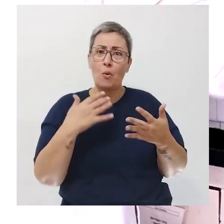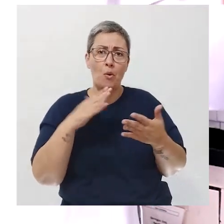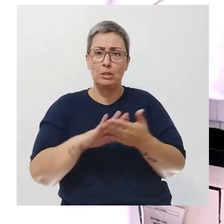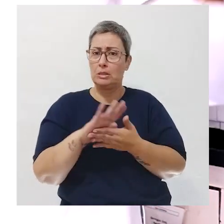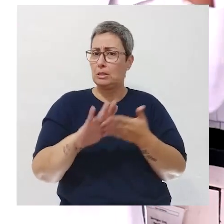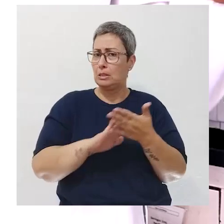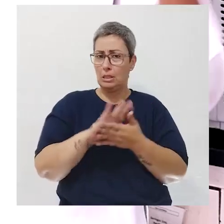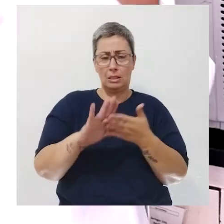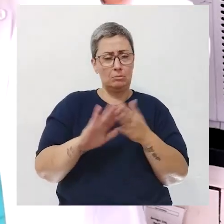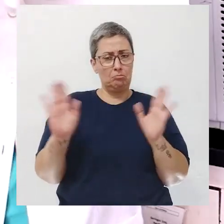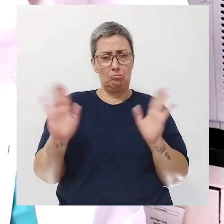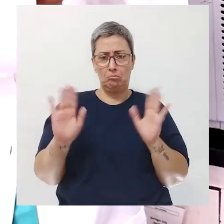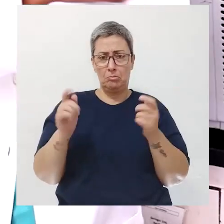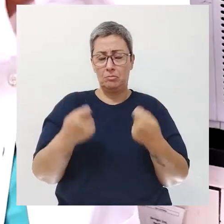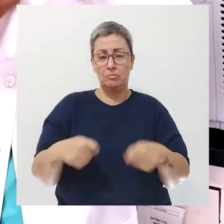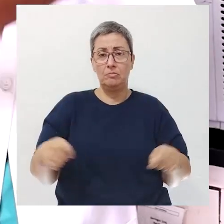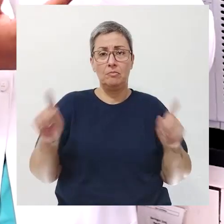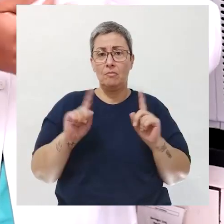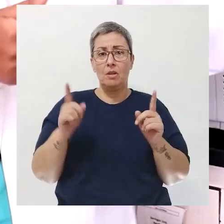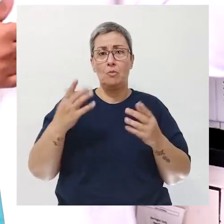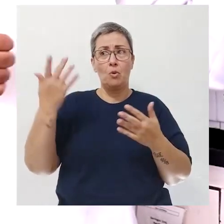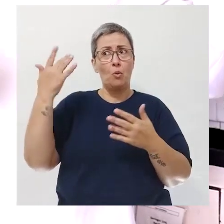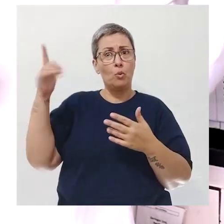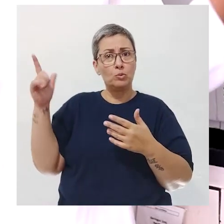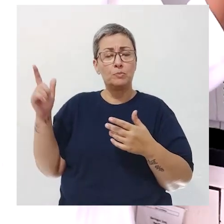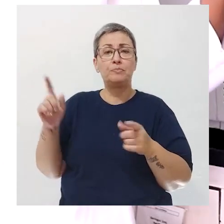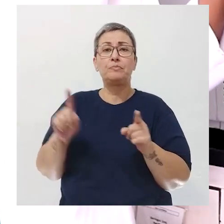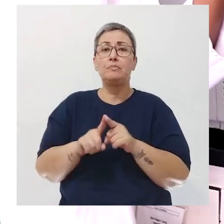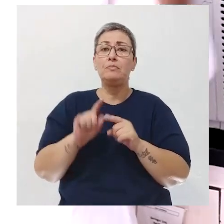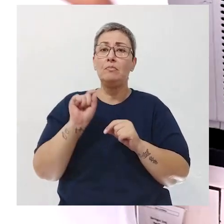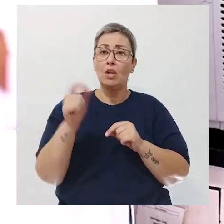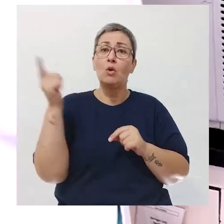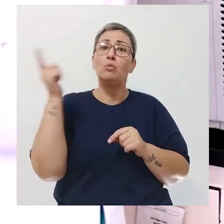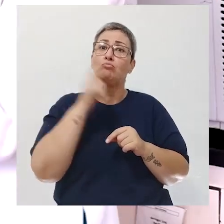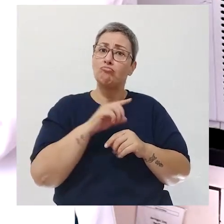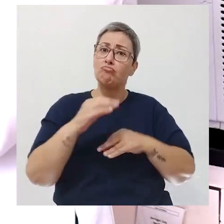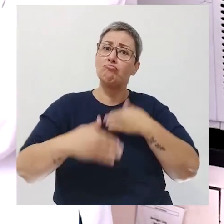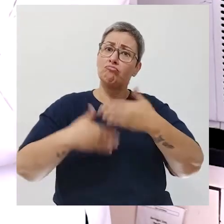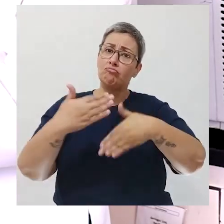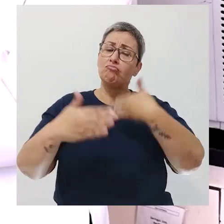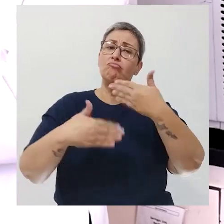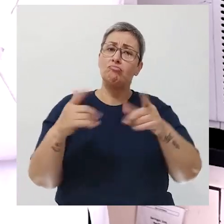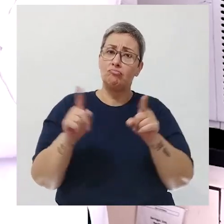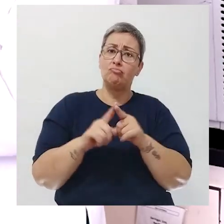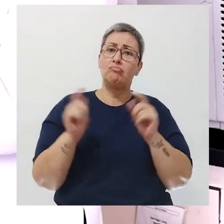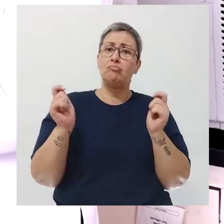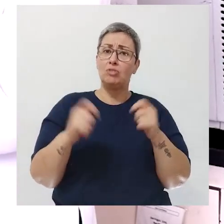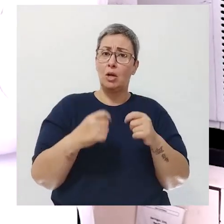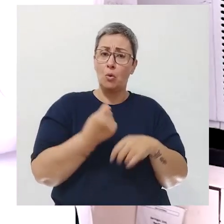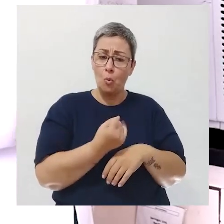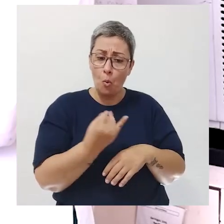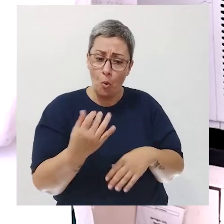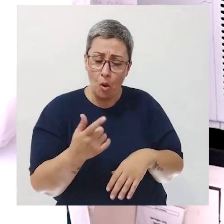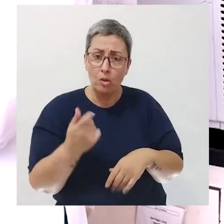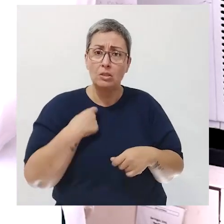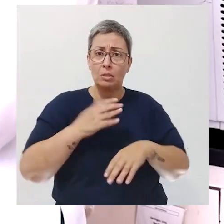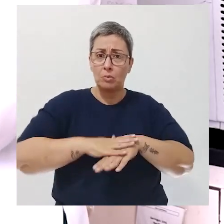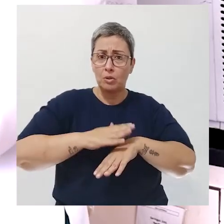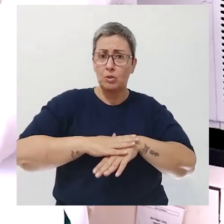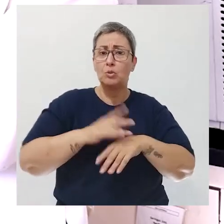de corante, eu não vou ter que fazer um trabalho com corante necessariamente, como a gente viu em outros. consigo trabalhar para fazer